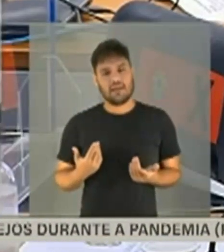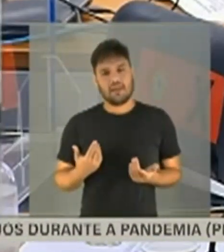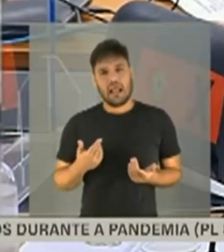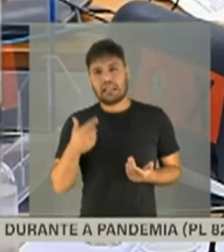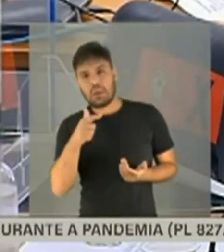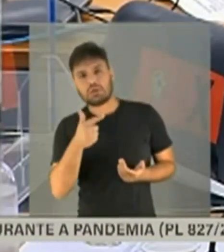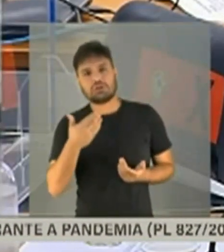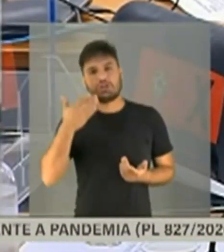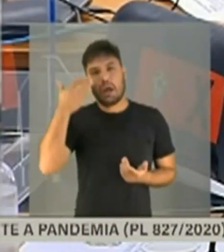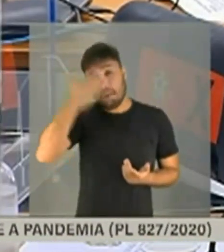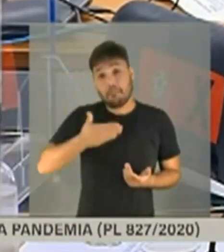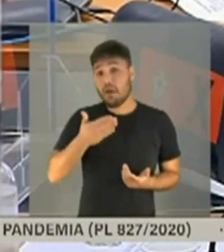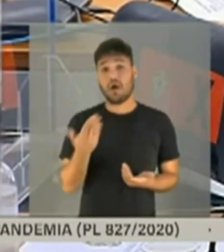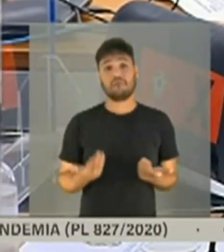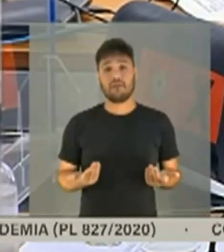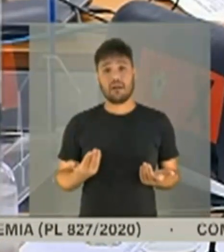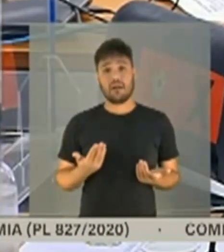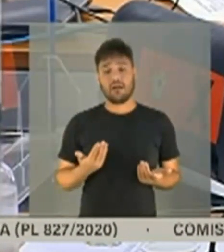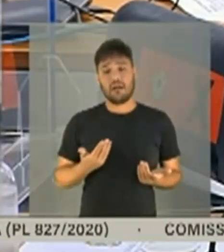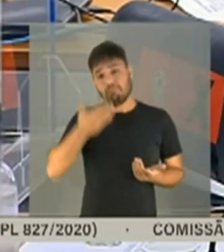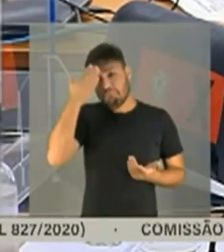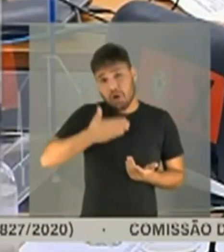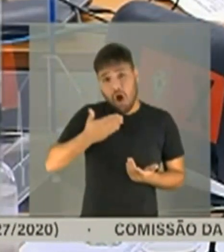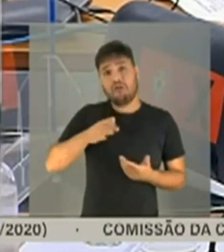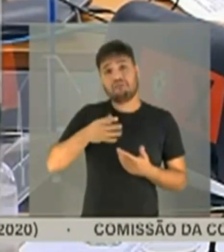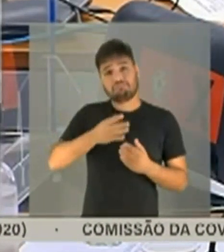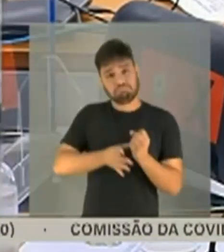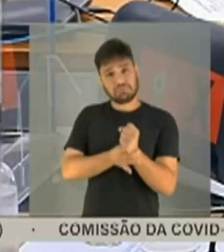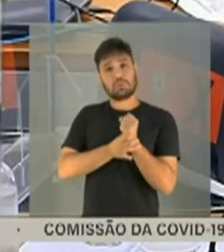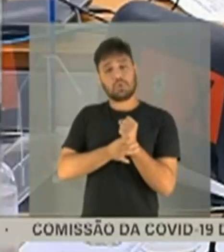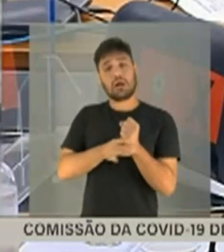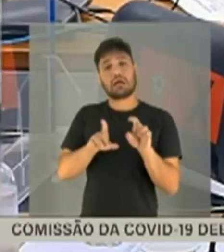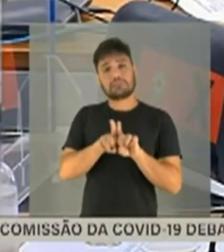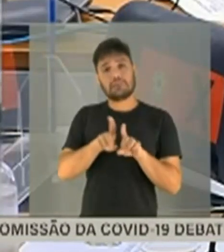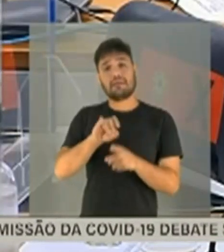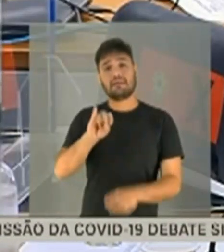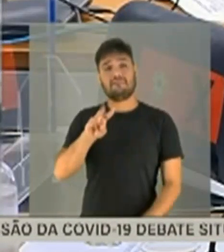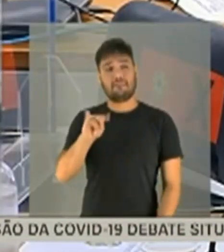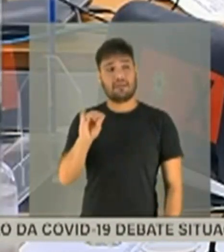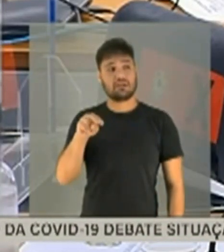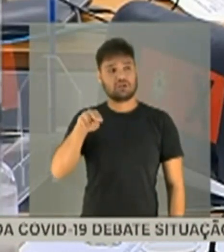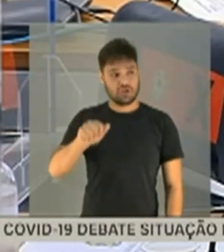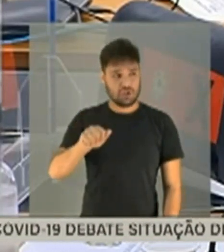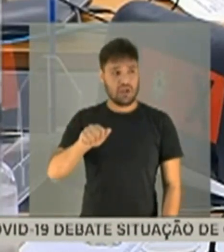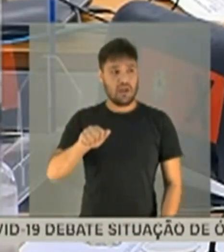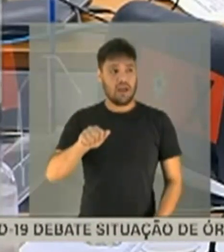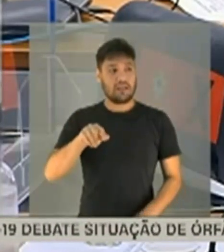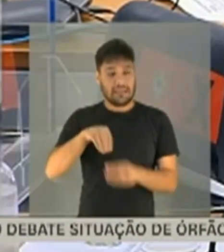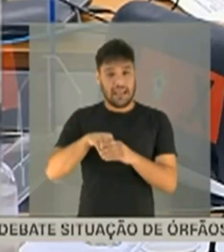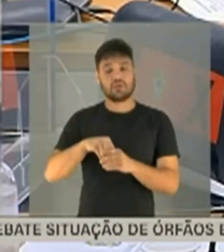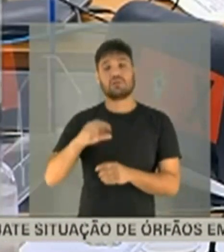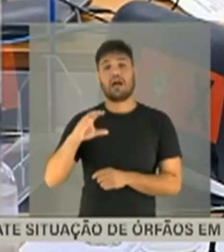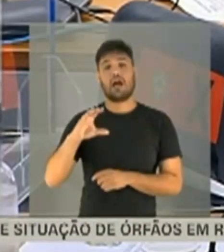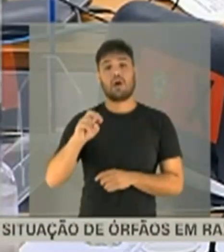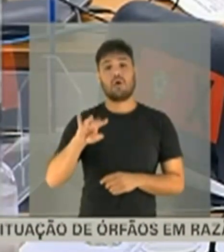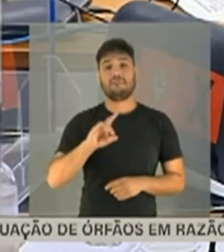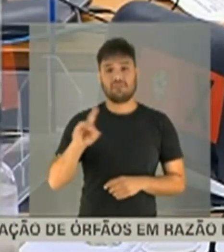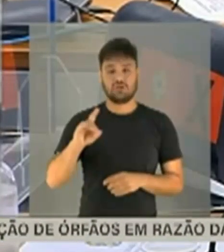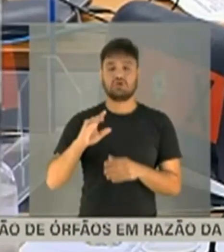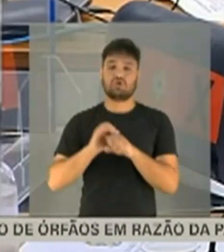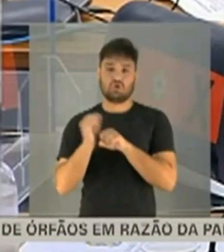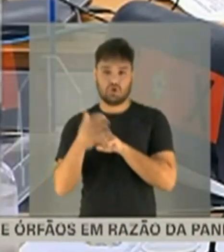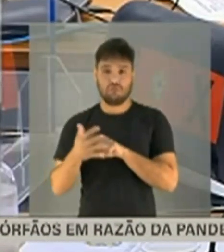havia evidências nem da eficácia, nem da segurança da ivermectina para a Covid? É outro questionamento que